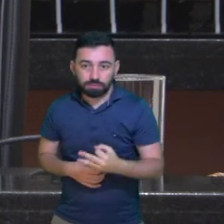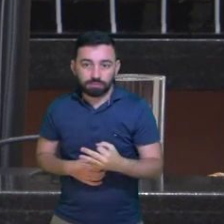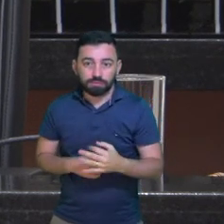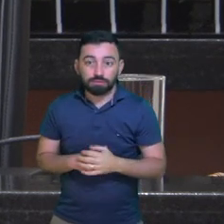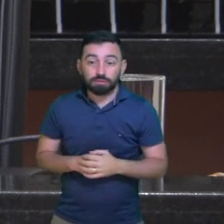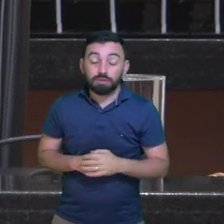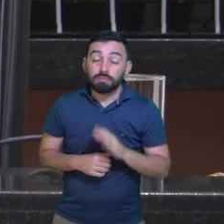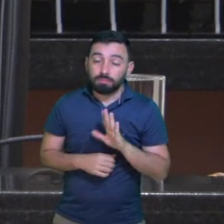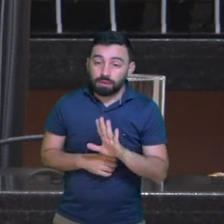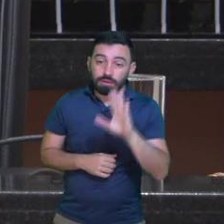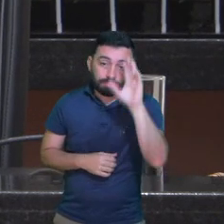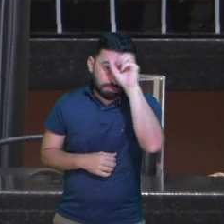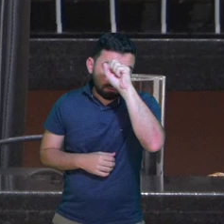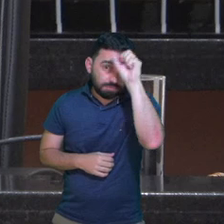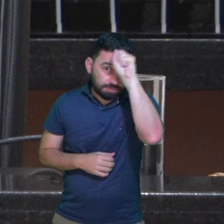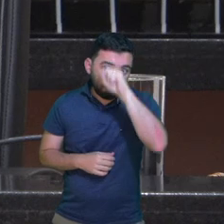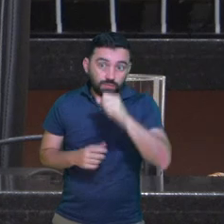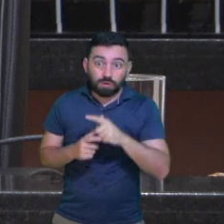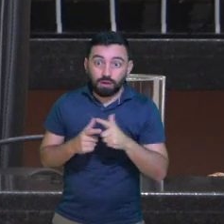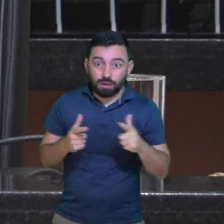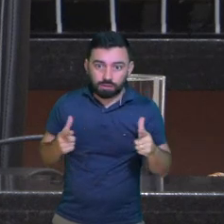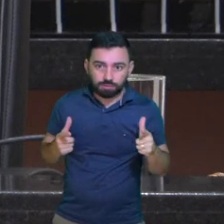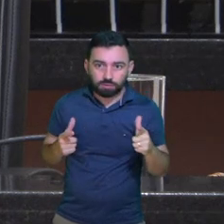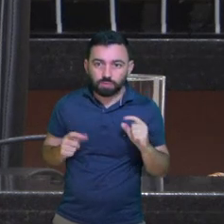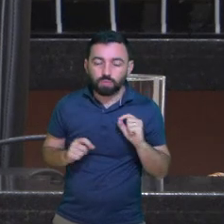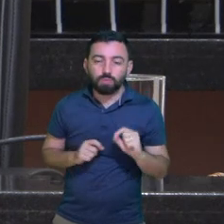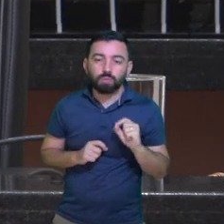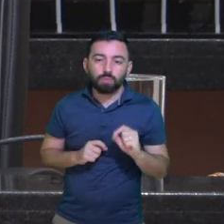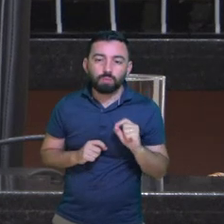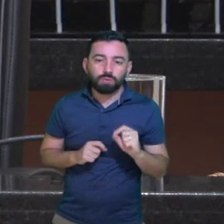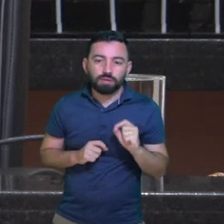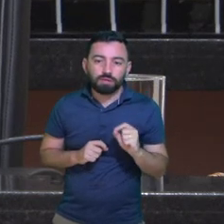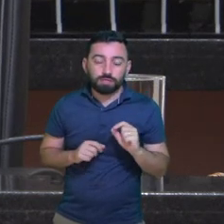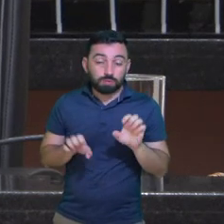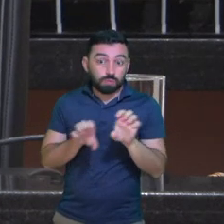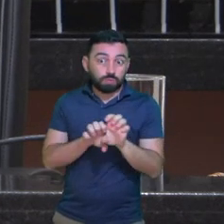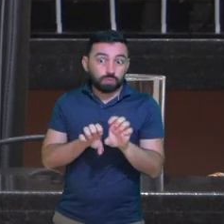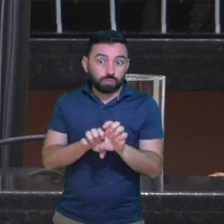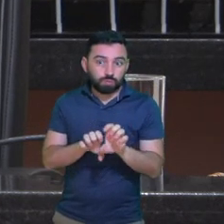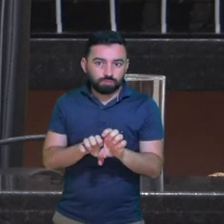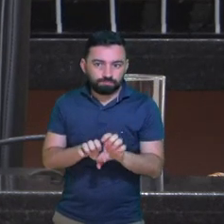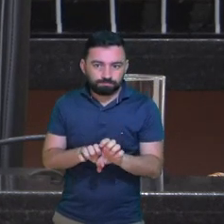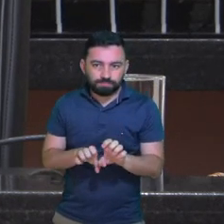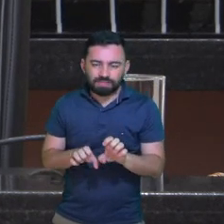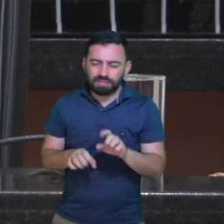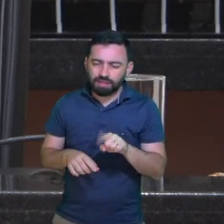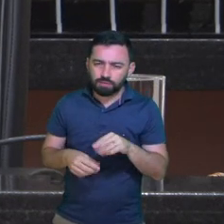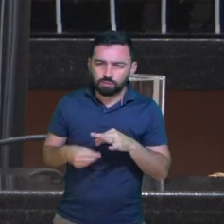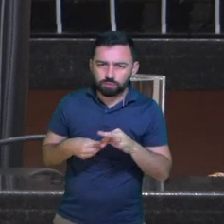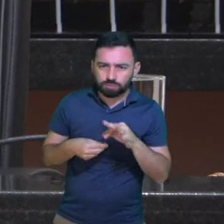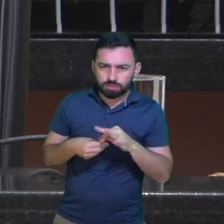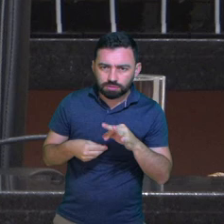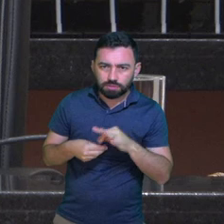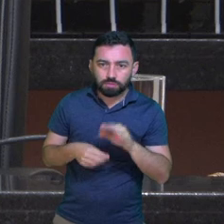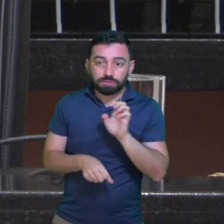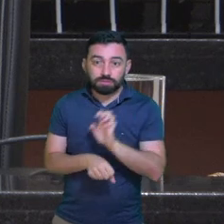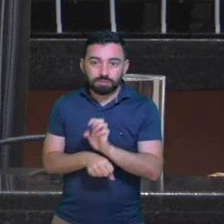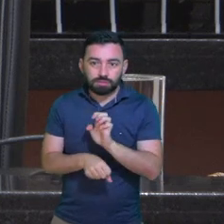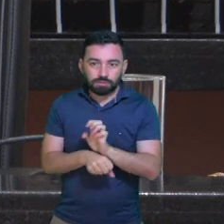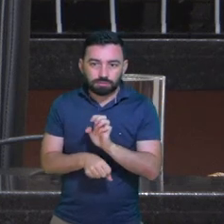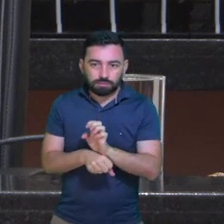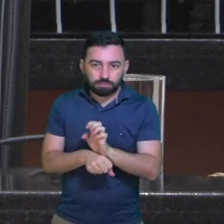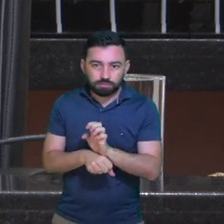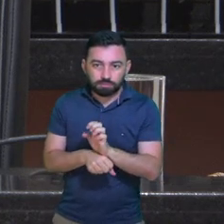um aprendizado Grande ficou ah nos estruturamos também como instituições acho que o estado também também